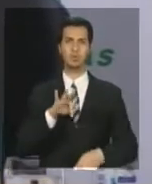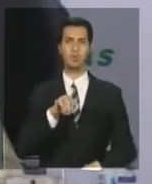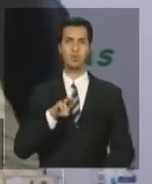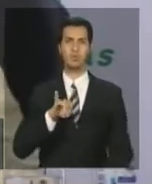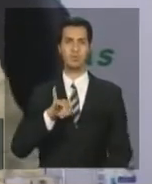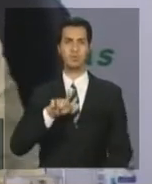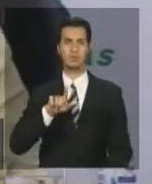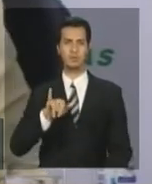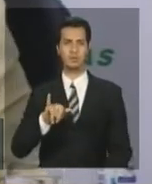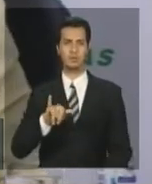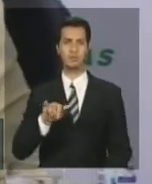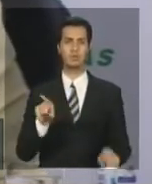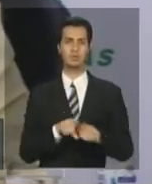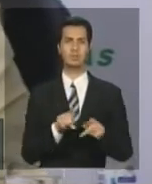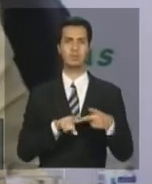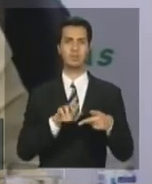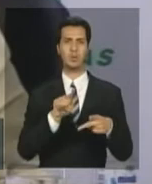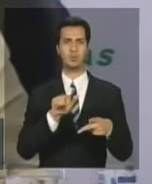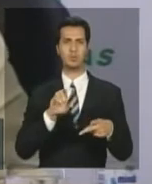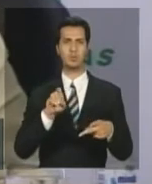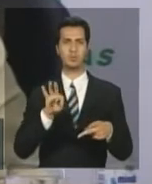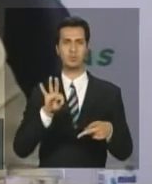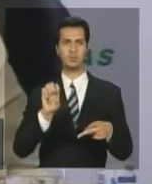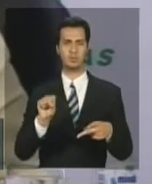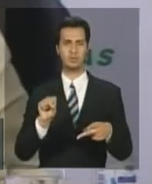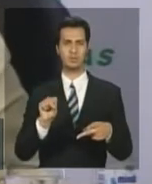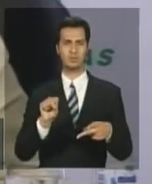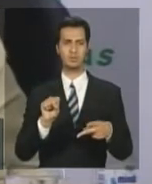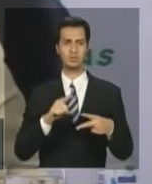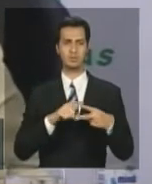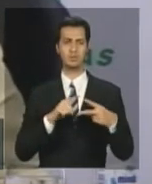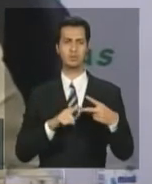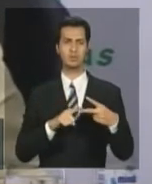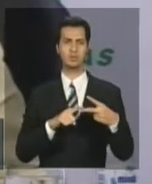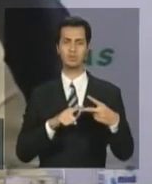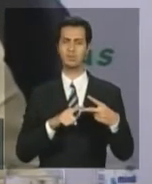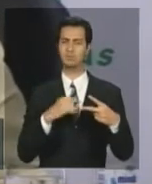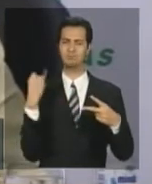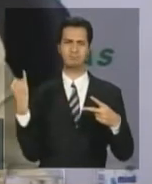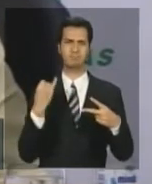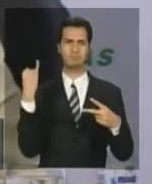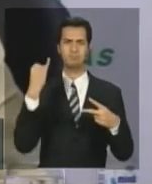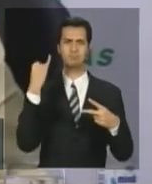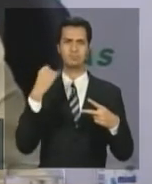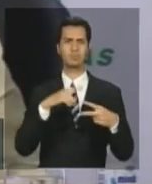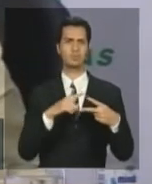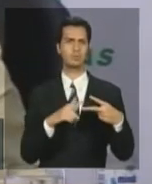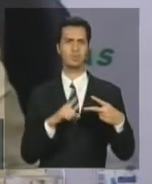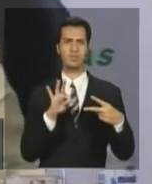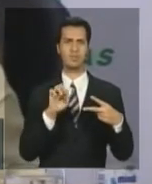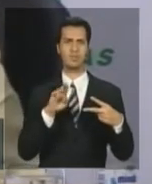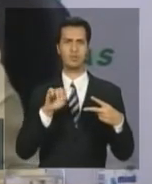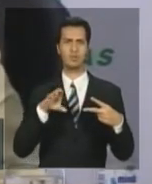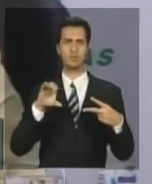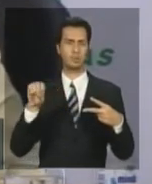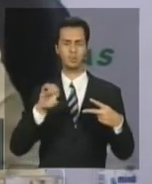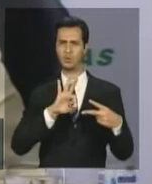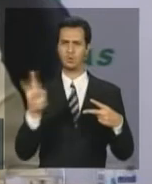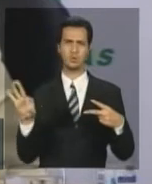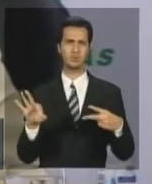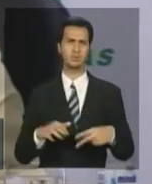ter o Alcide Santoro. Importantíssimo tê-los, dois técnicos